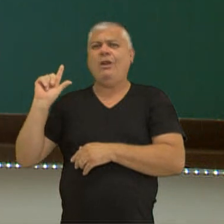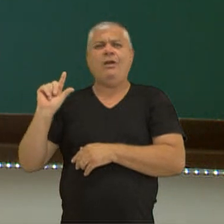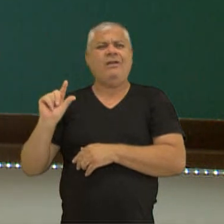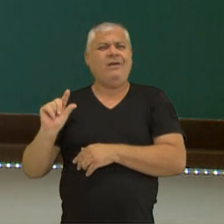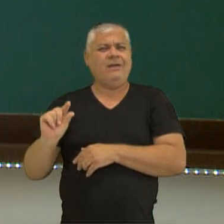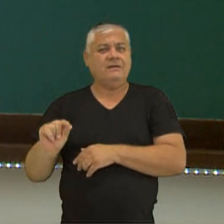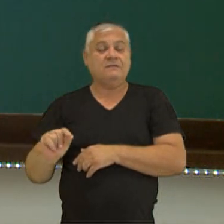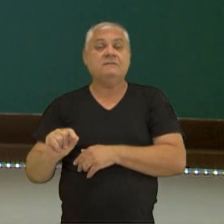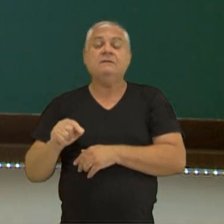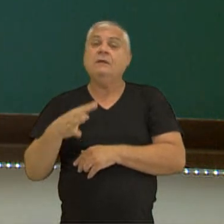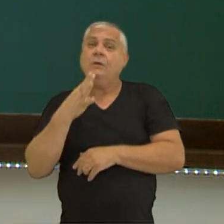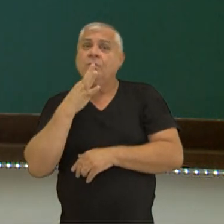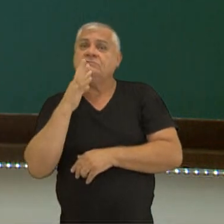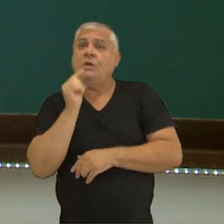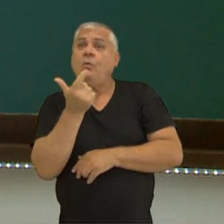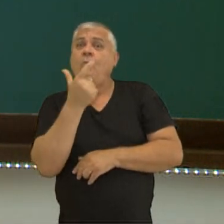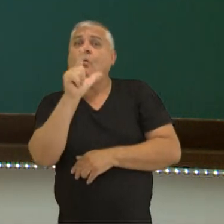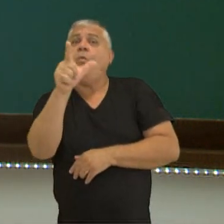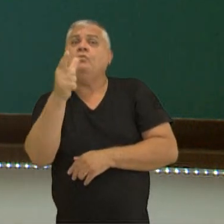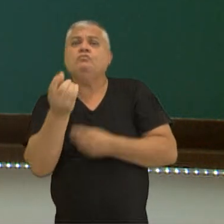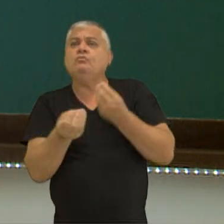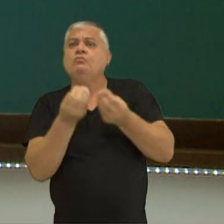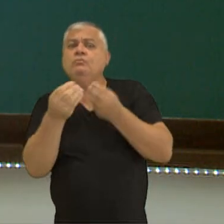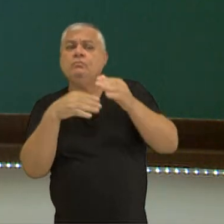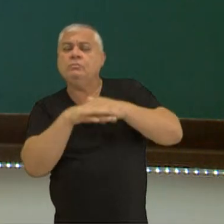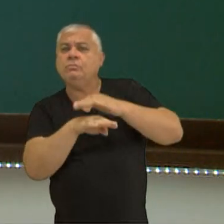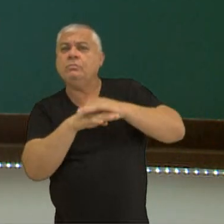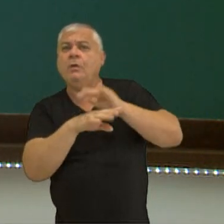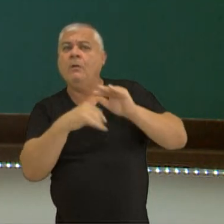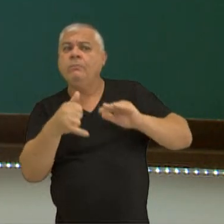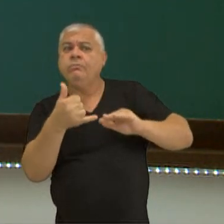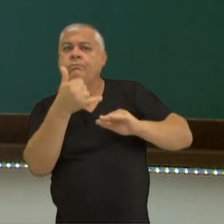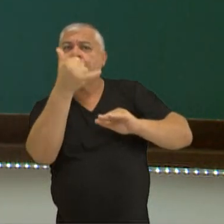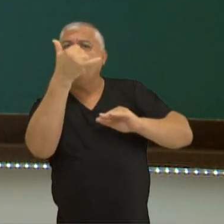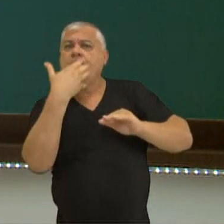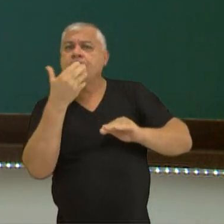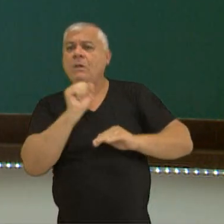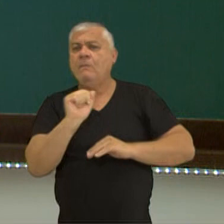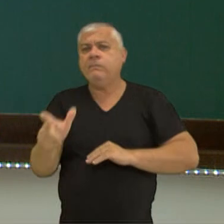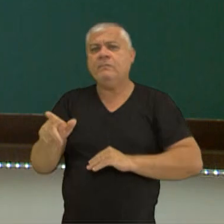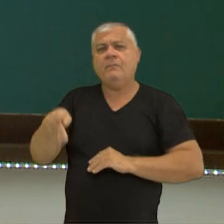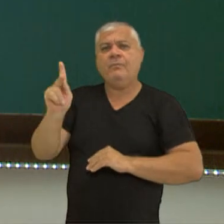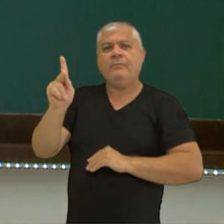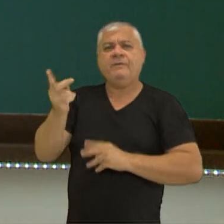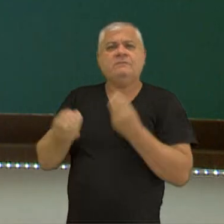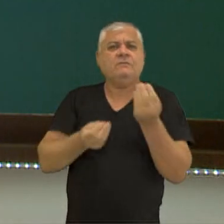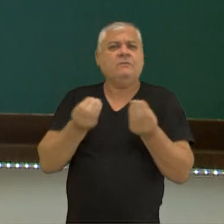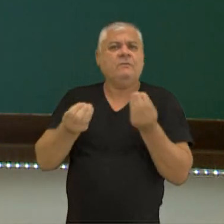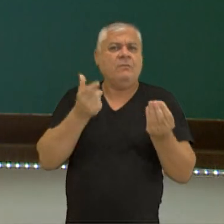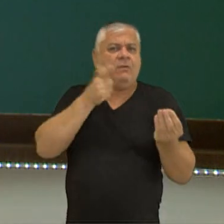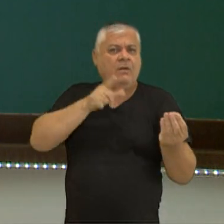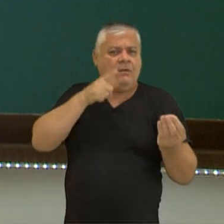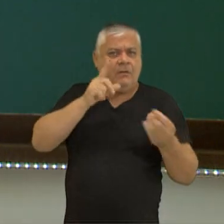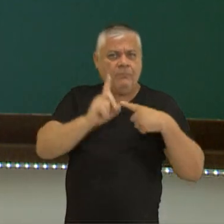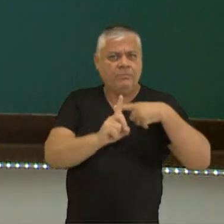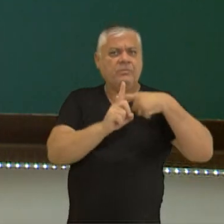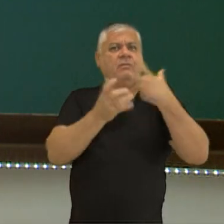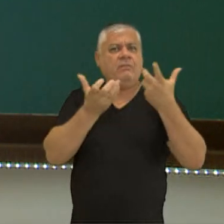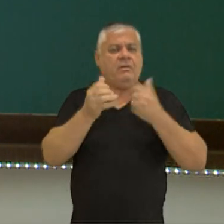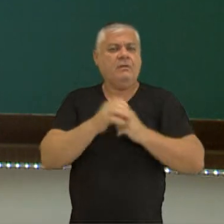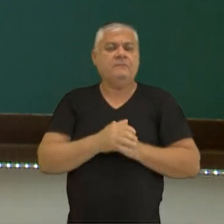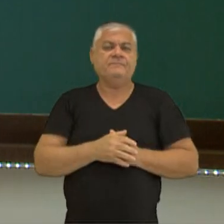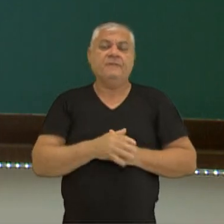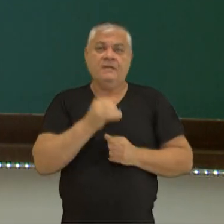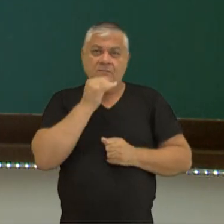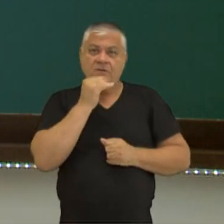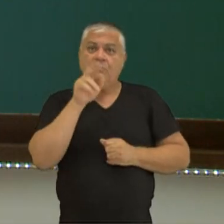outras formas de aplicar esse superávit para a gente ter melhores ganhos financeiros. Por exemplo, um outro que é